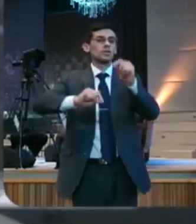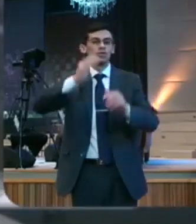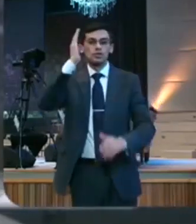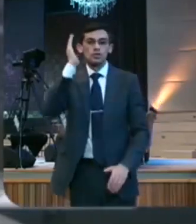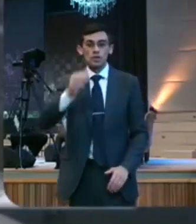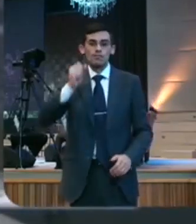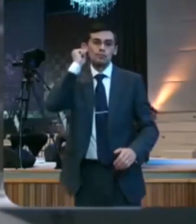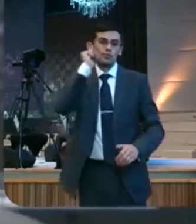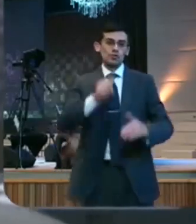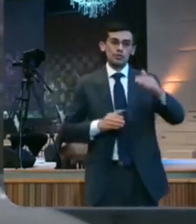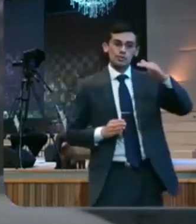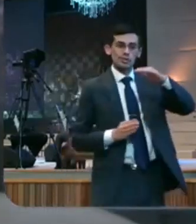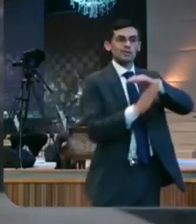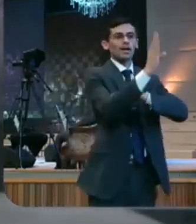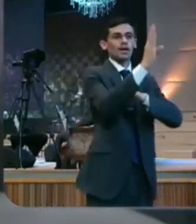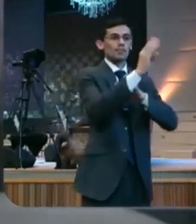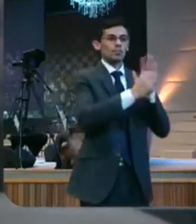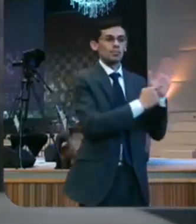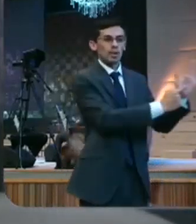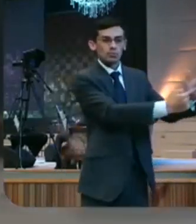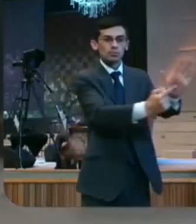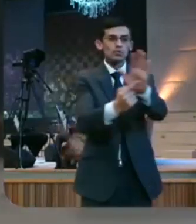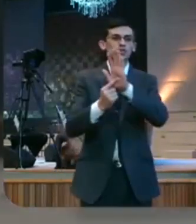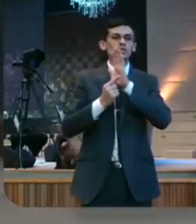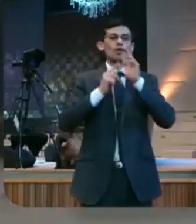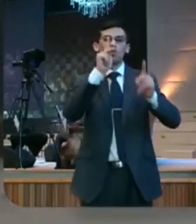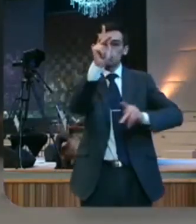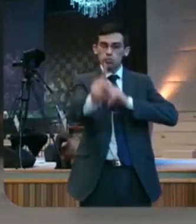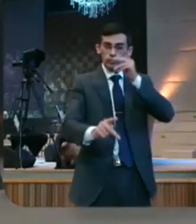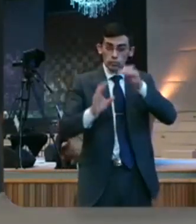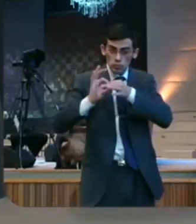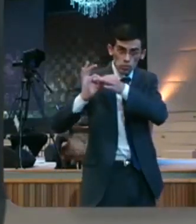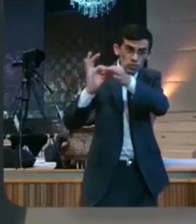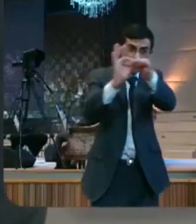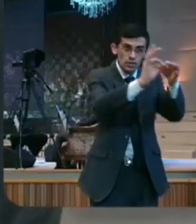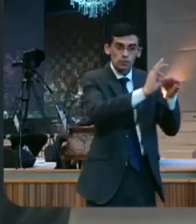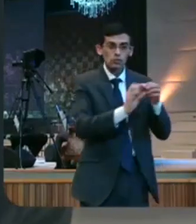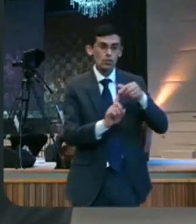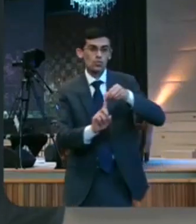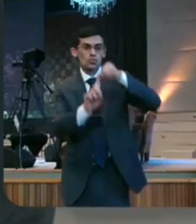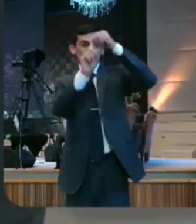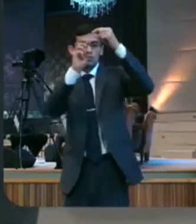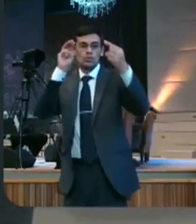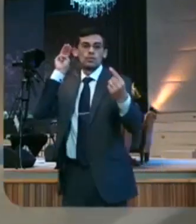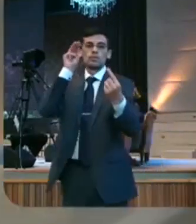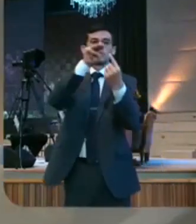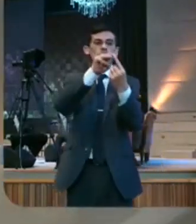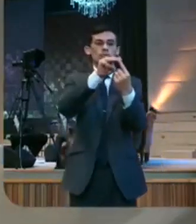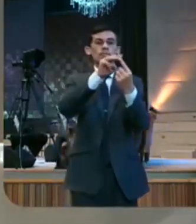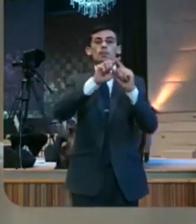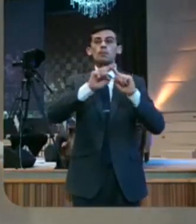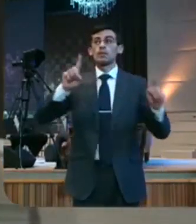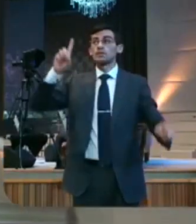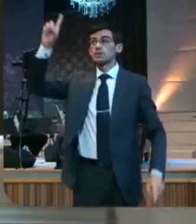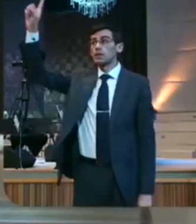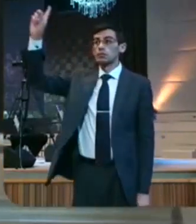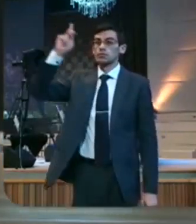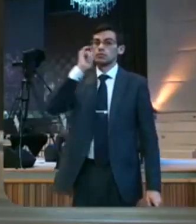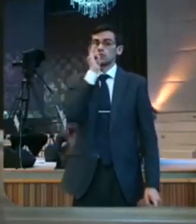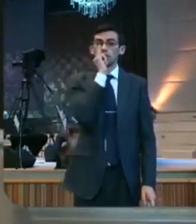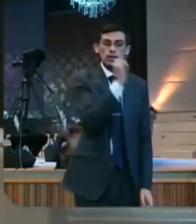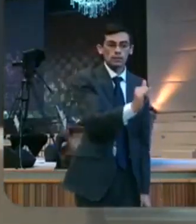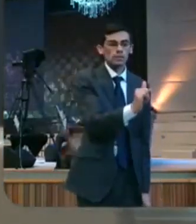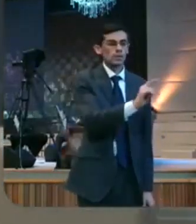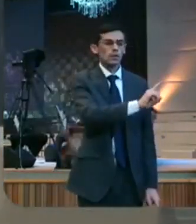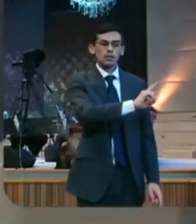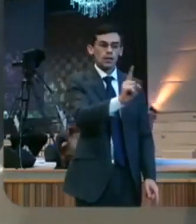havia conquistado a terra, para mostrar que todos estavam unidos no mesmo propósito. Mas Deus estava dizendo: não é isso que